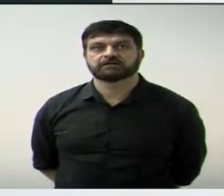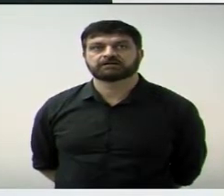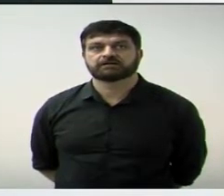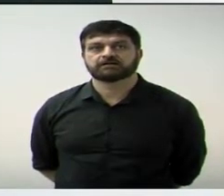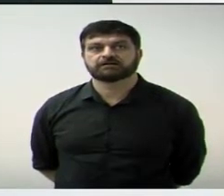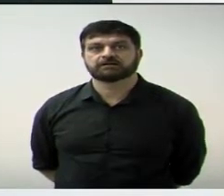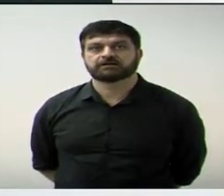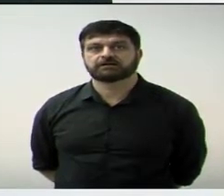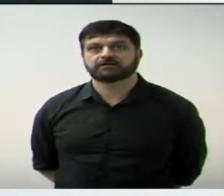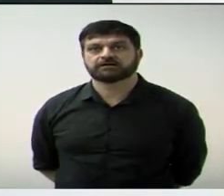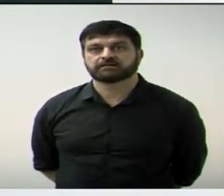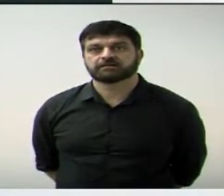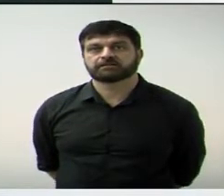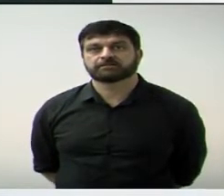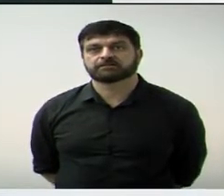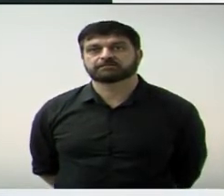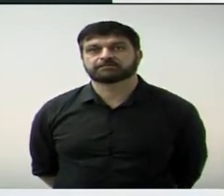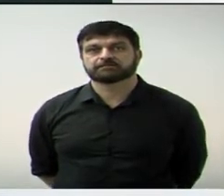Obrigado.